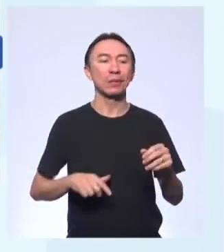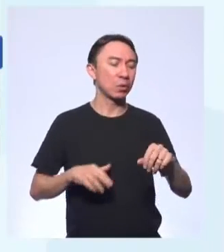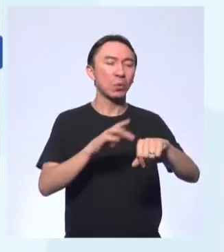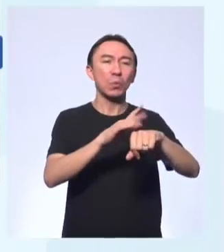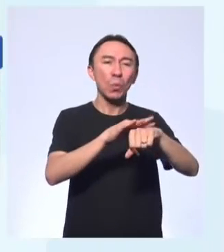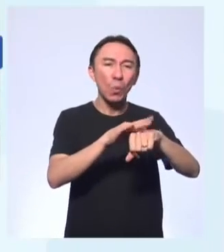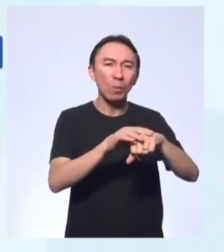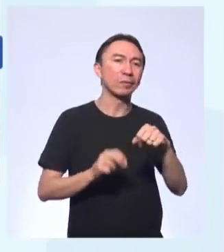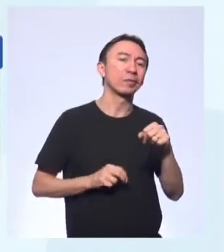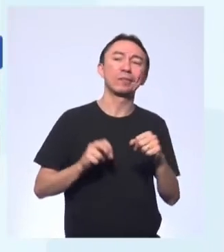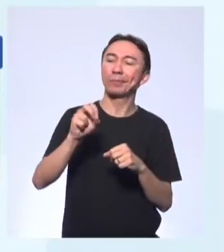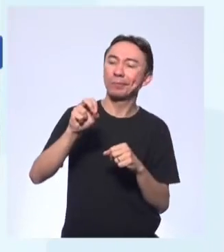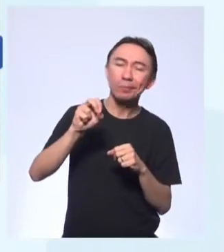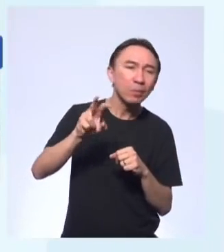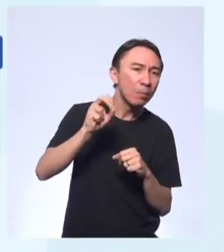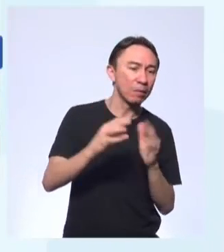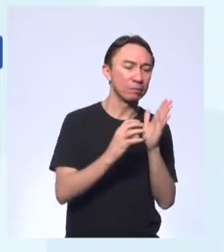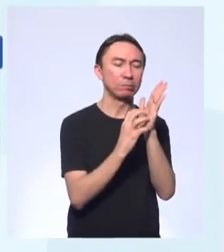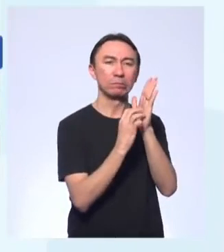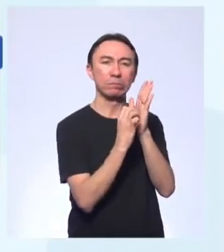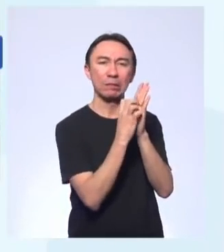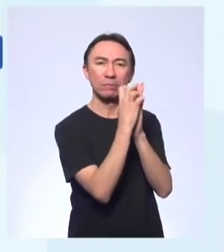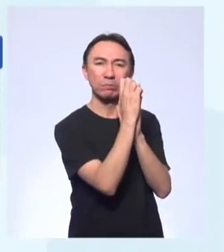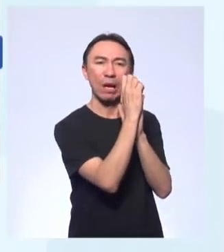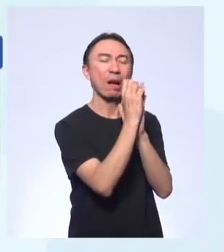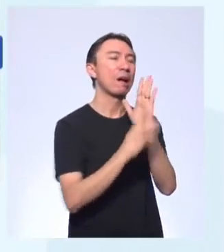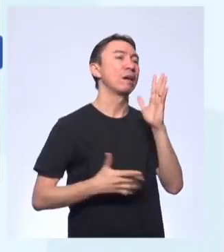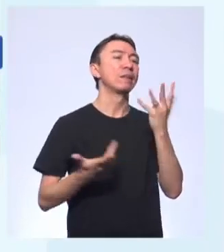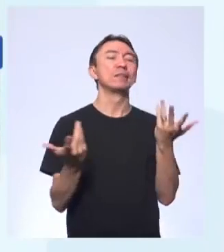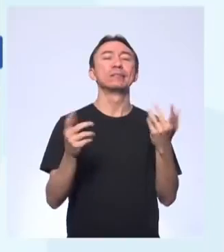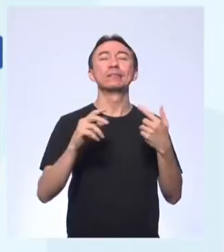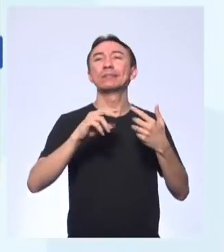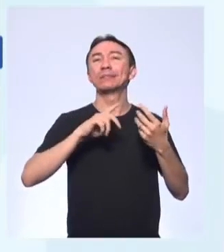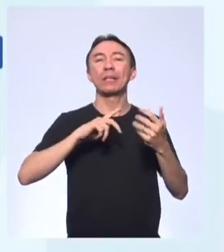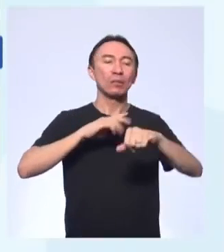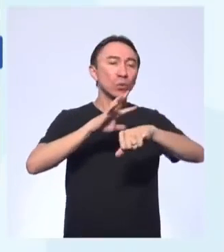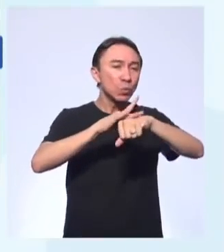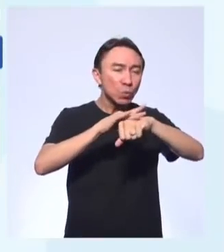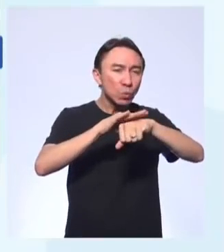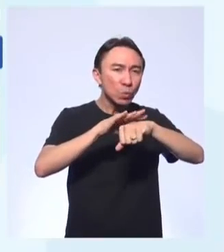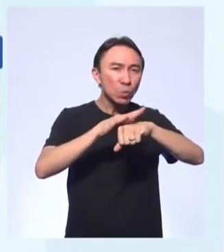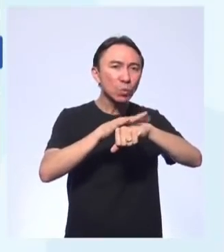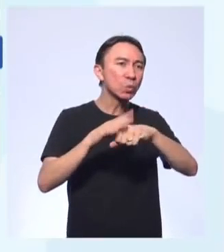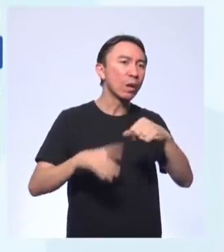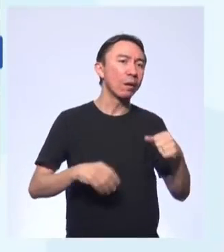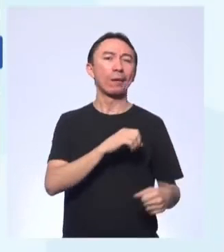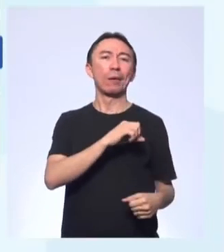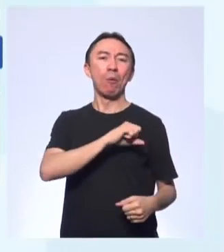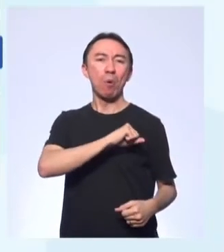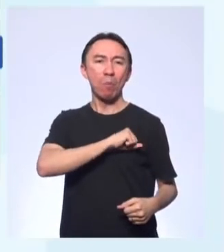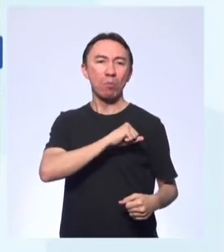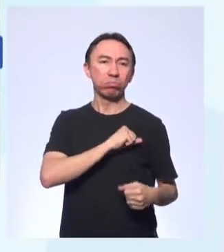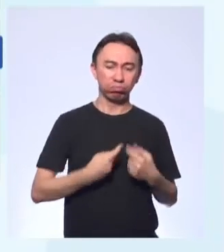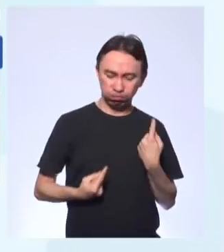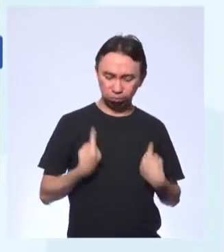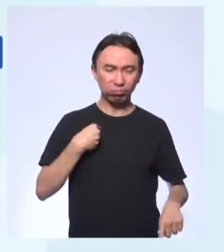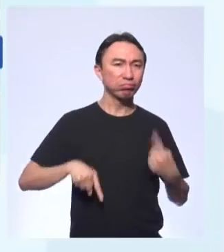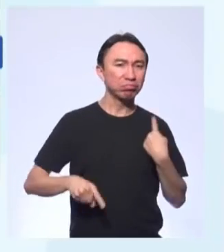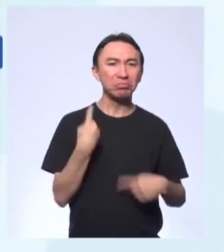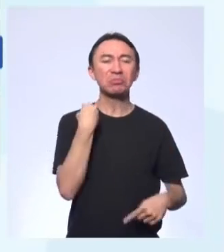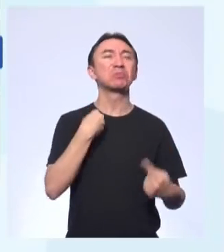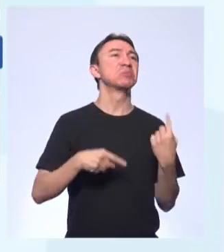né, as parasitárias, neoplasias, doenças referentes ao sistema cardiovascular, ao